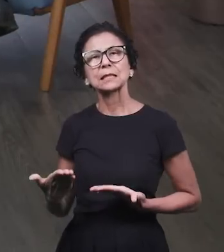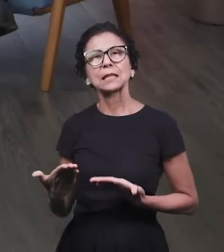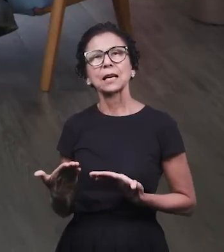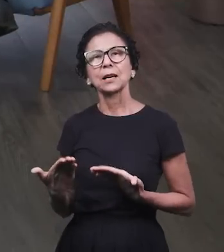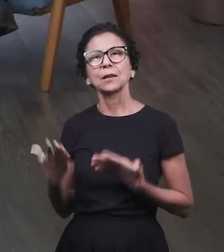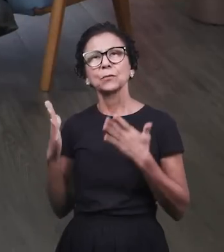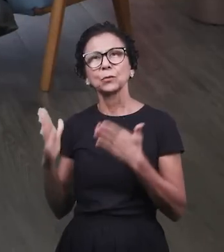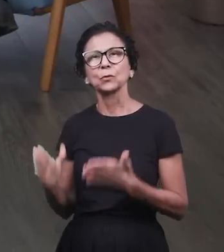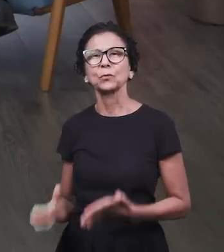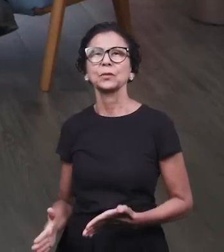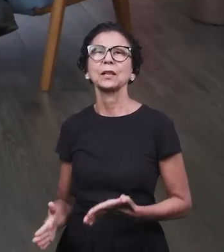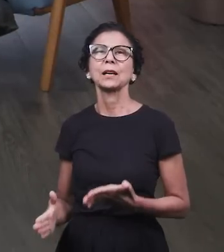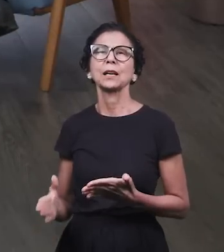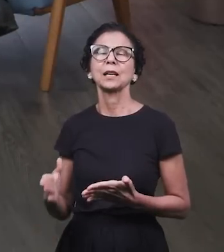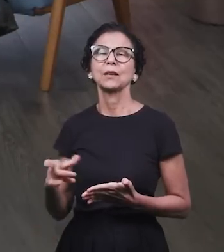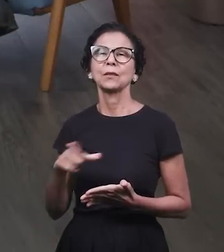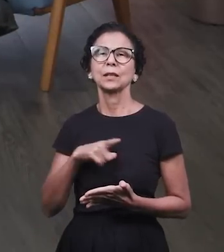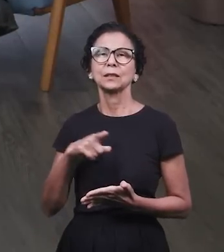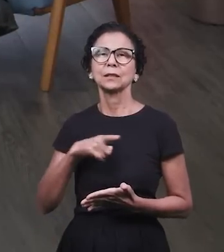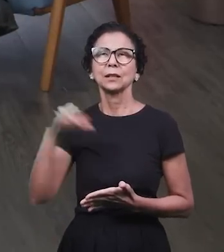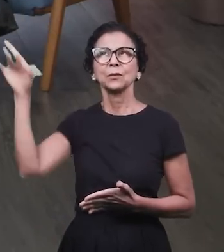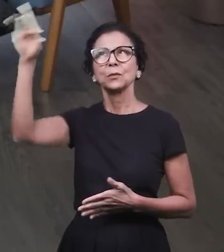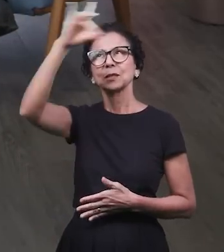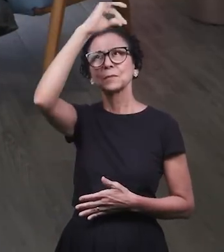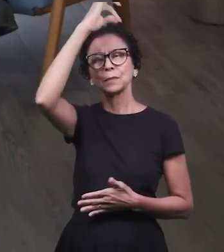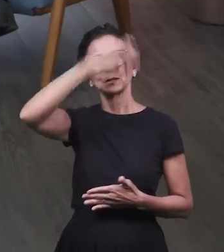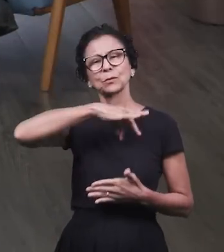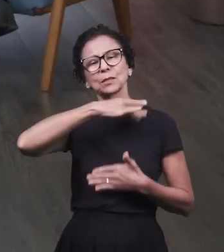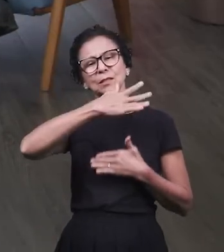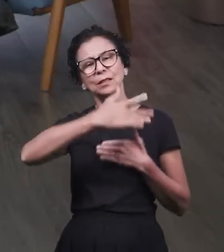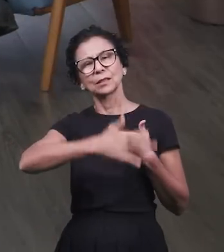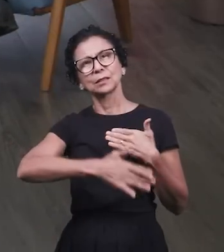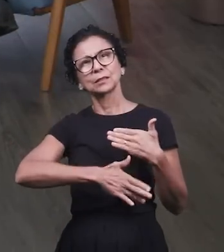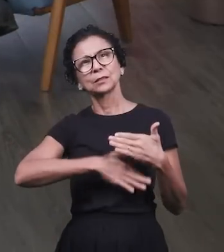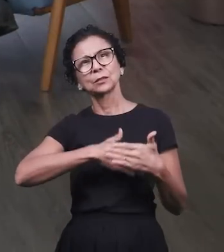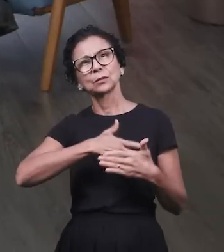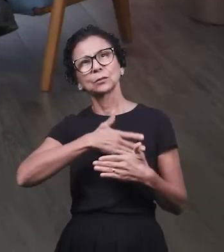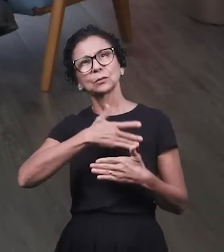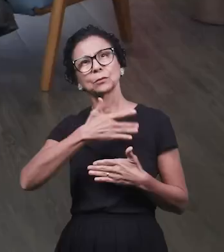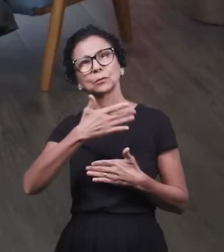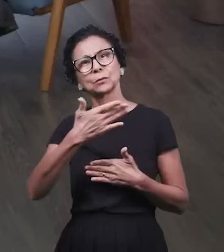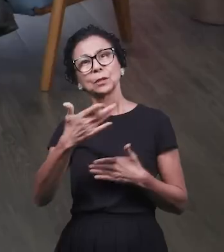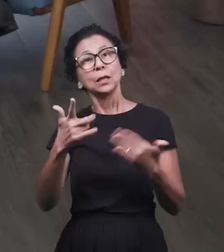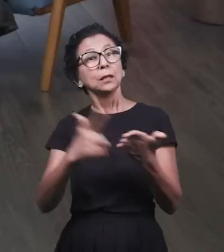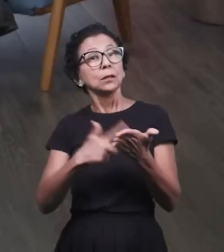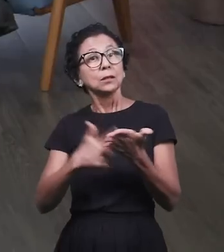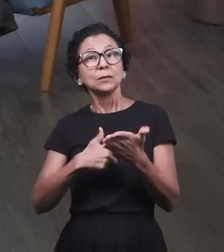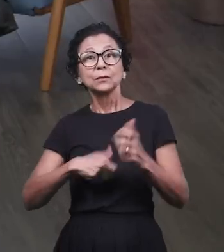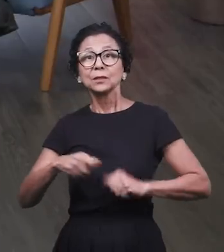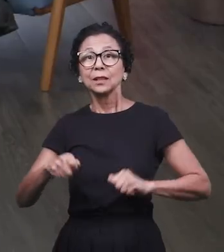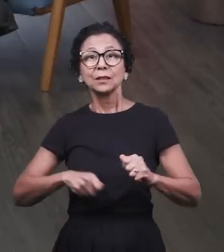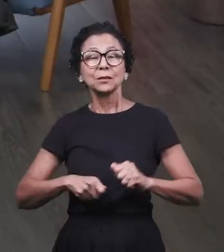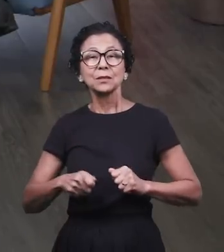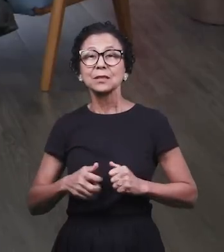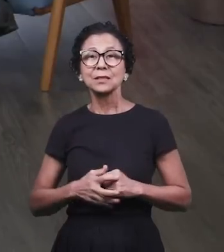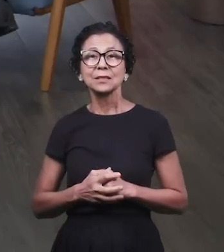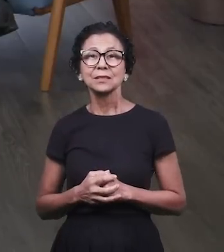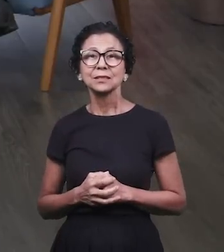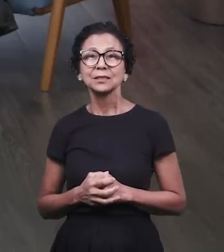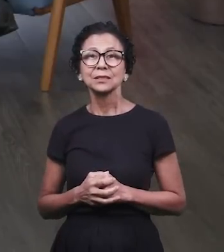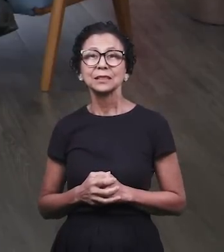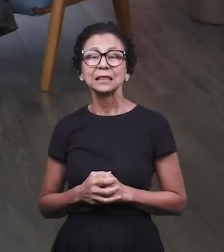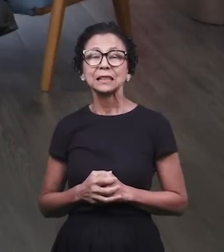ó, ser cheio do Espírito Santo. Então nós estamos no livro de Atos. Foi